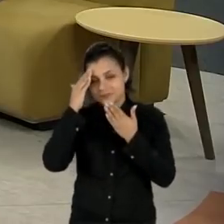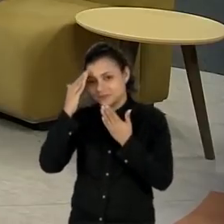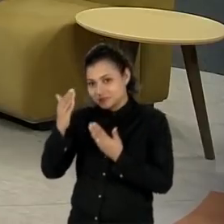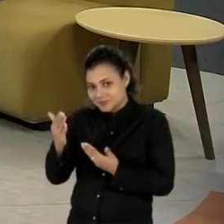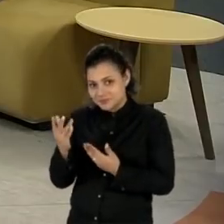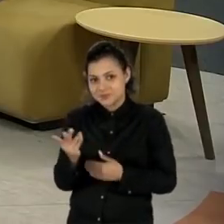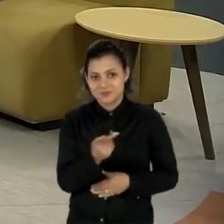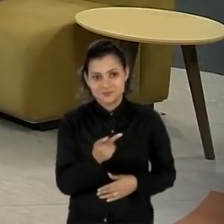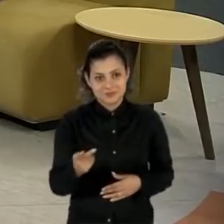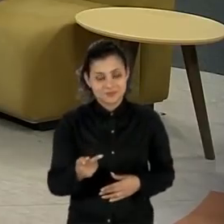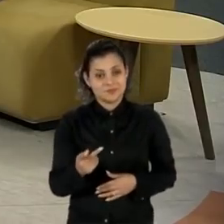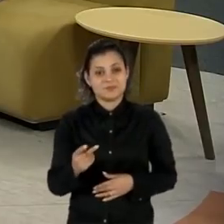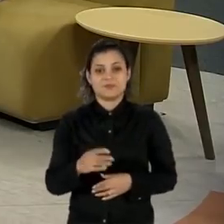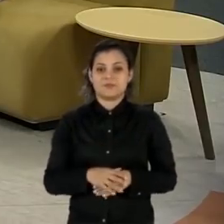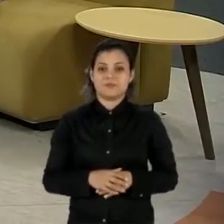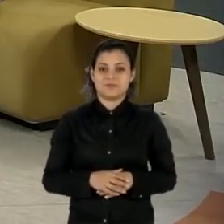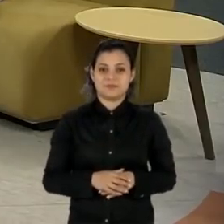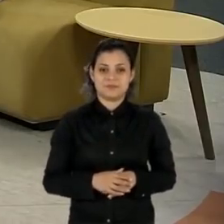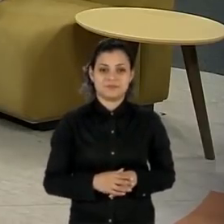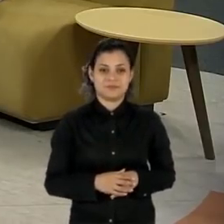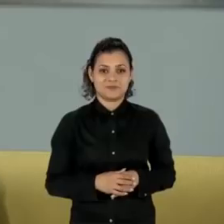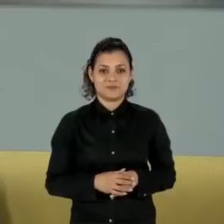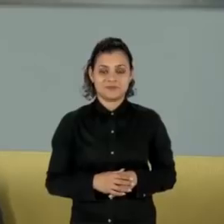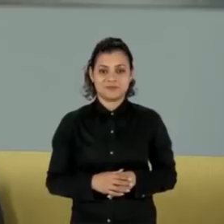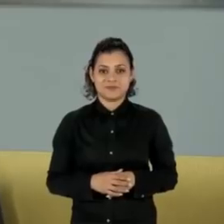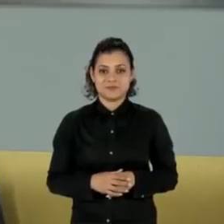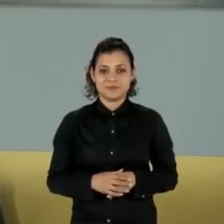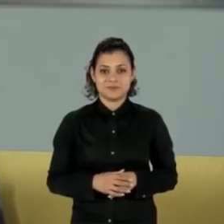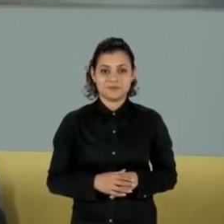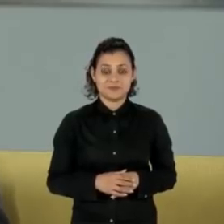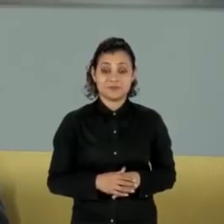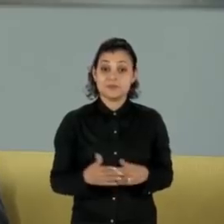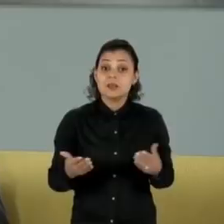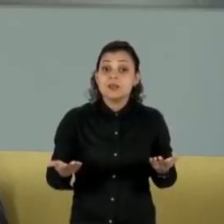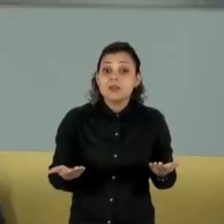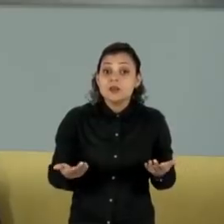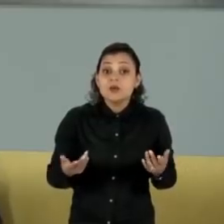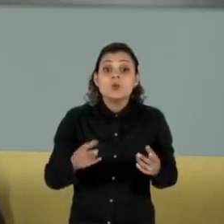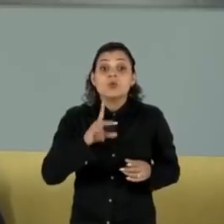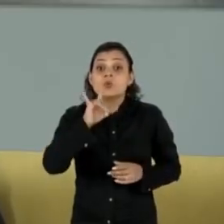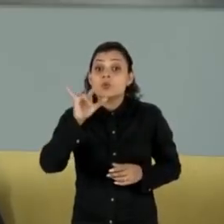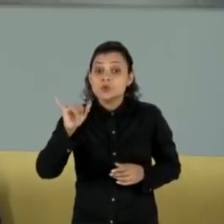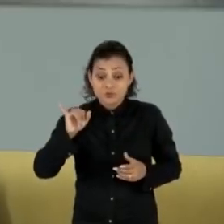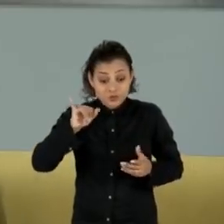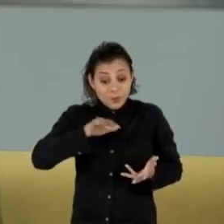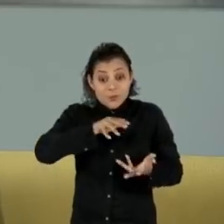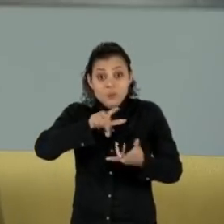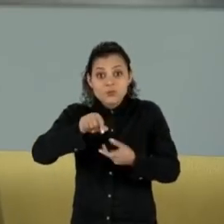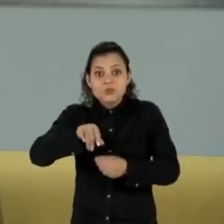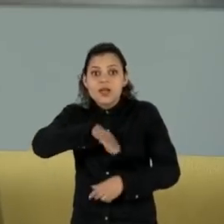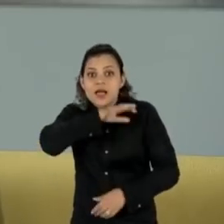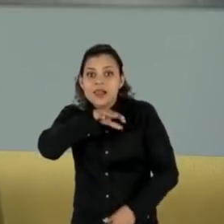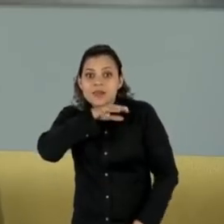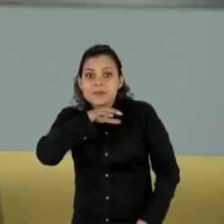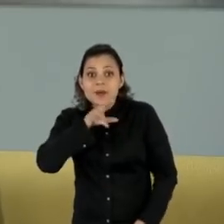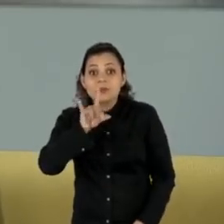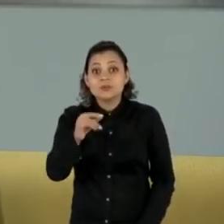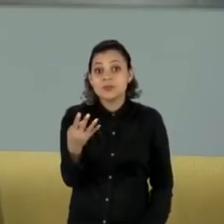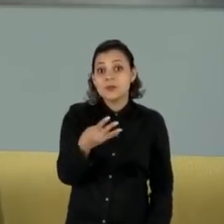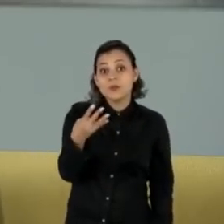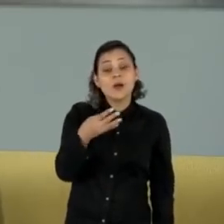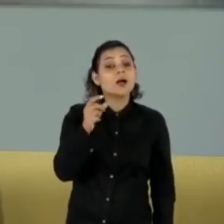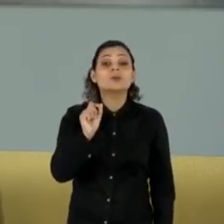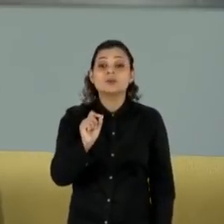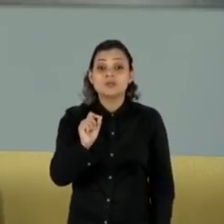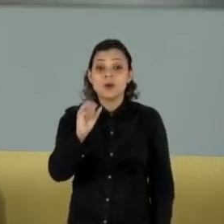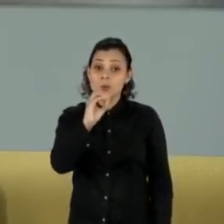doutora daniele até a próxima obrigado pela sua além do dia mundial dos animais hoje é dia quatro de outubro é dia de